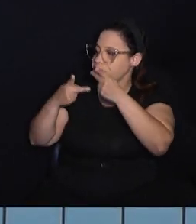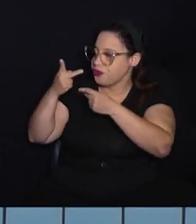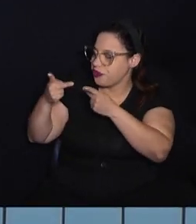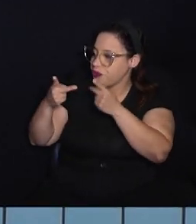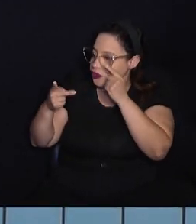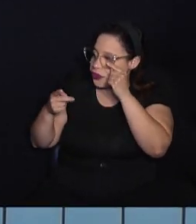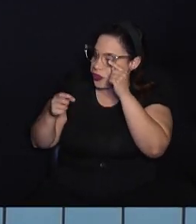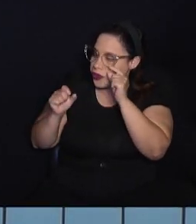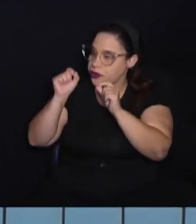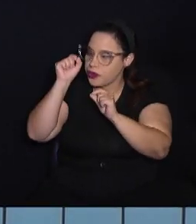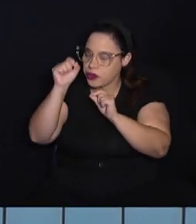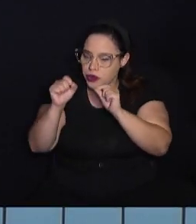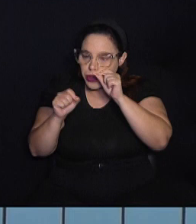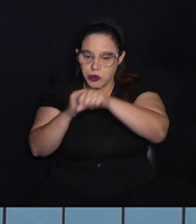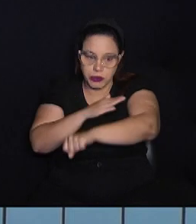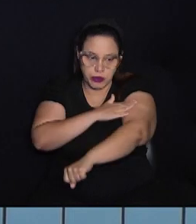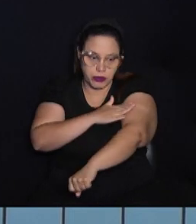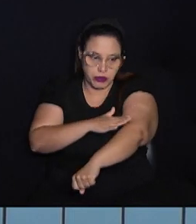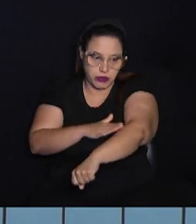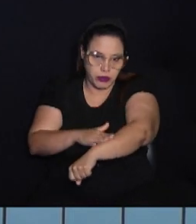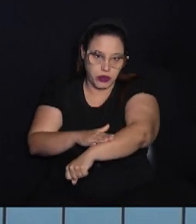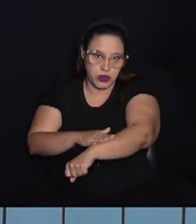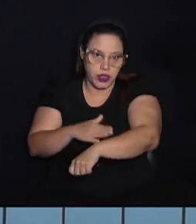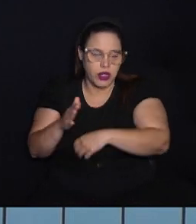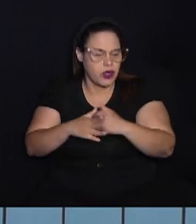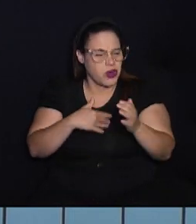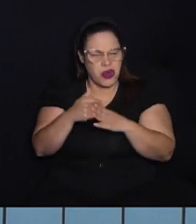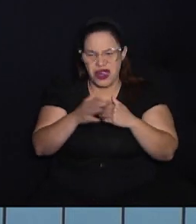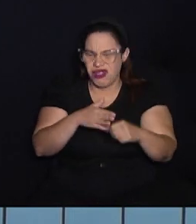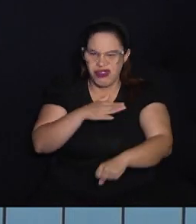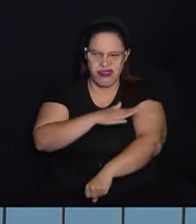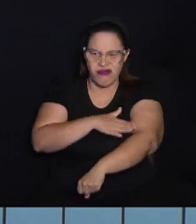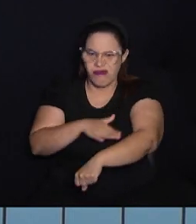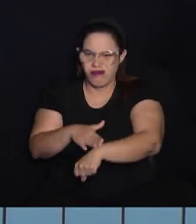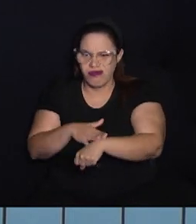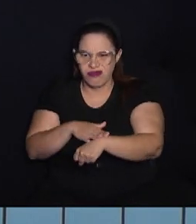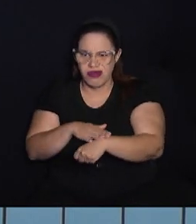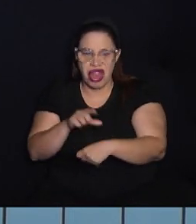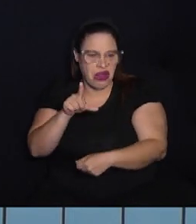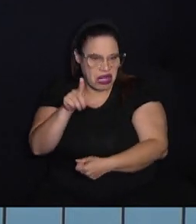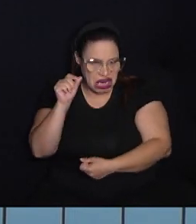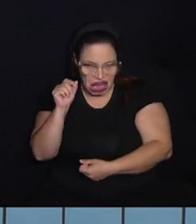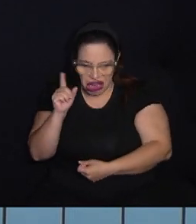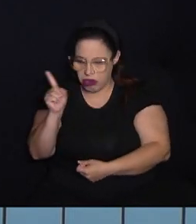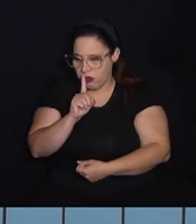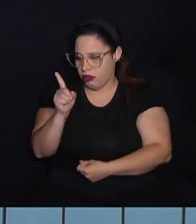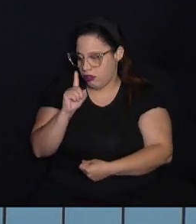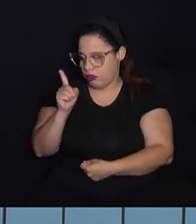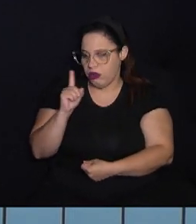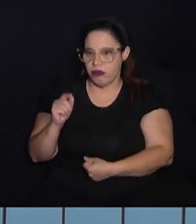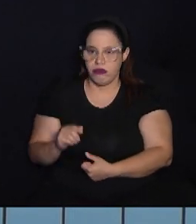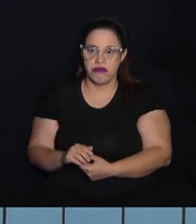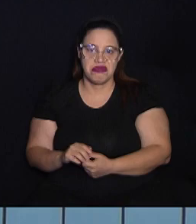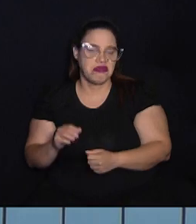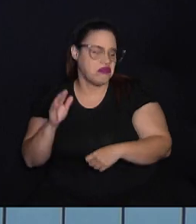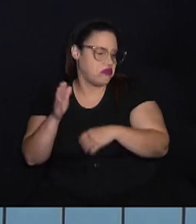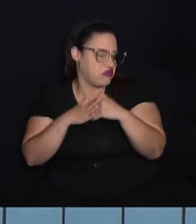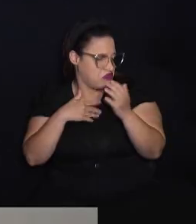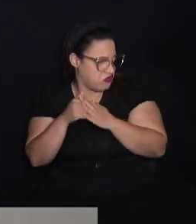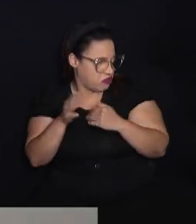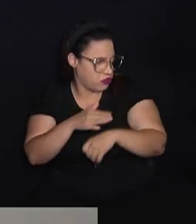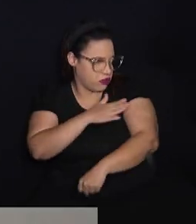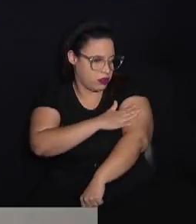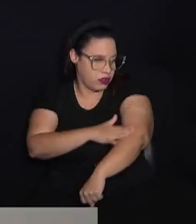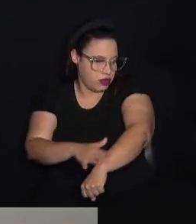os tipos de pele, ele dá em qualquer tipo de pele mesmo, não escolhe. Qualquer tipo de pele pode